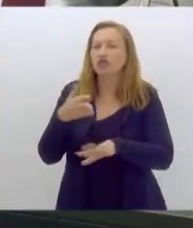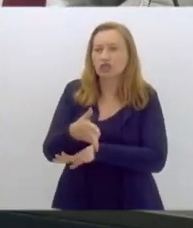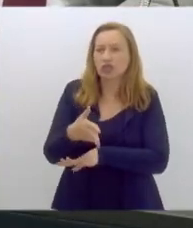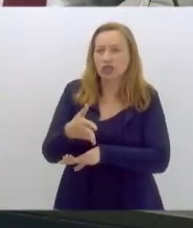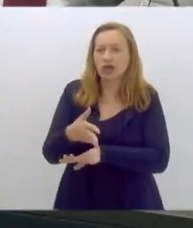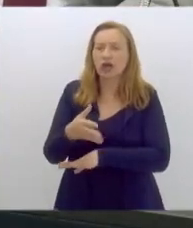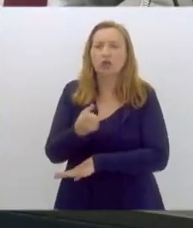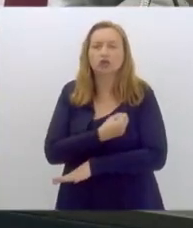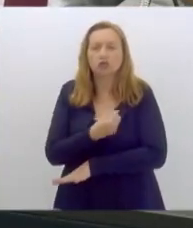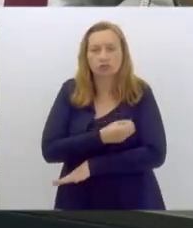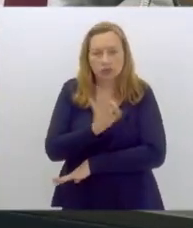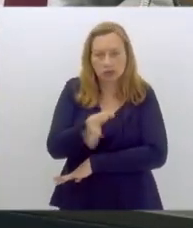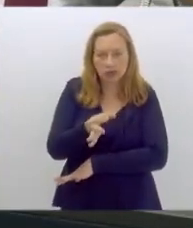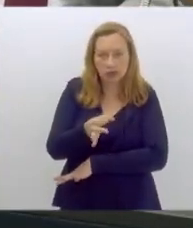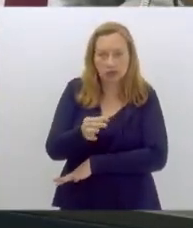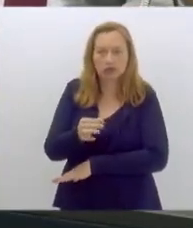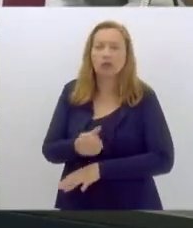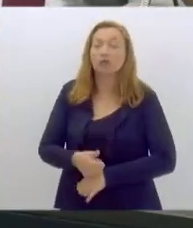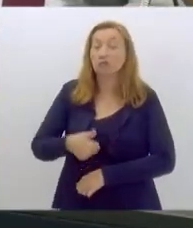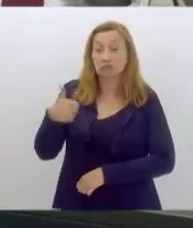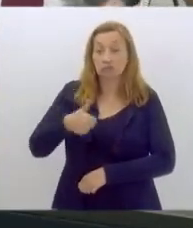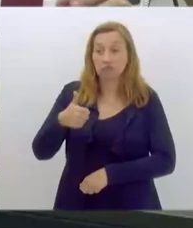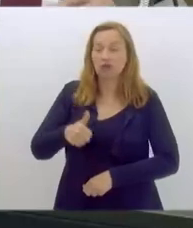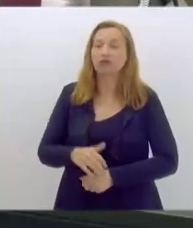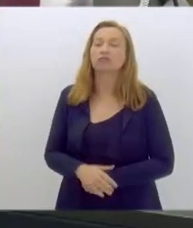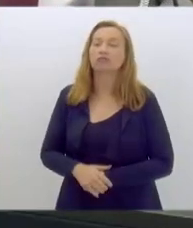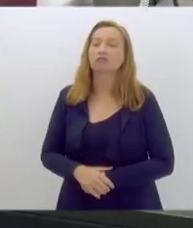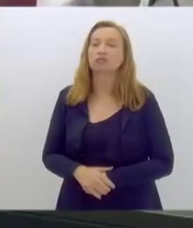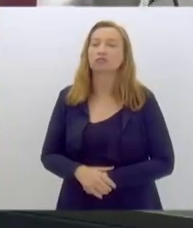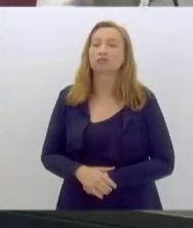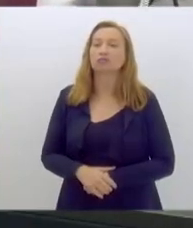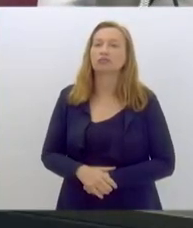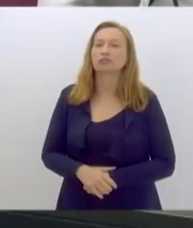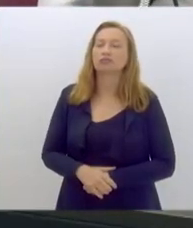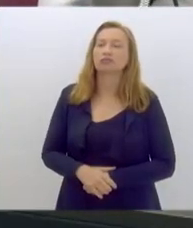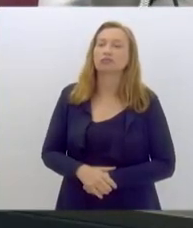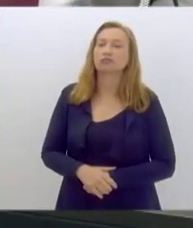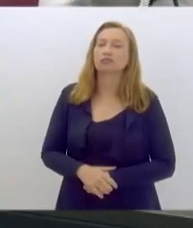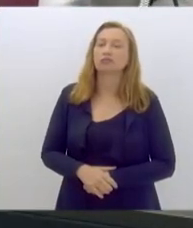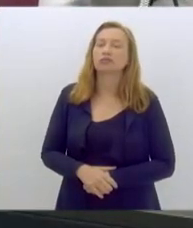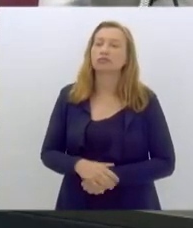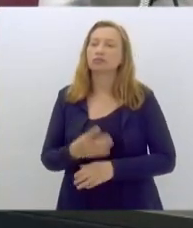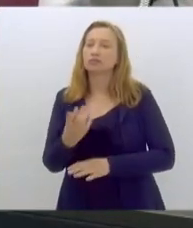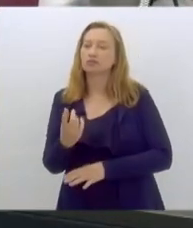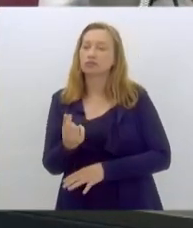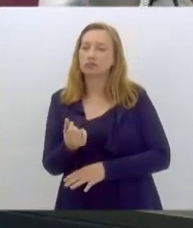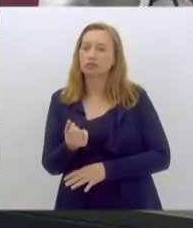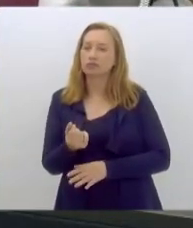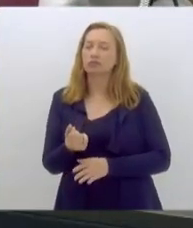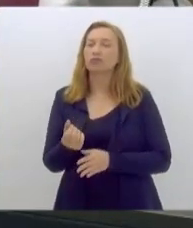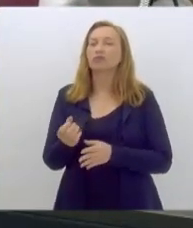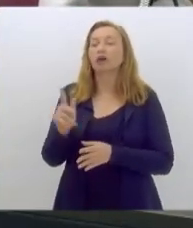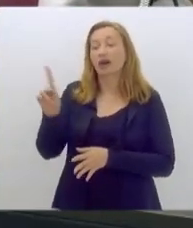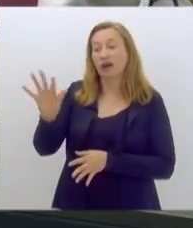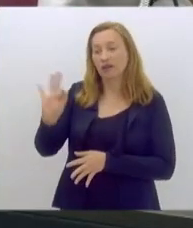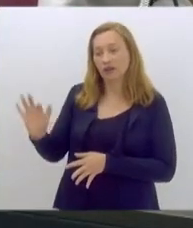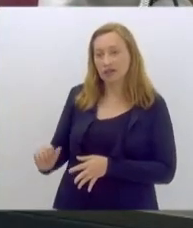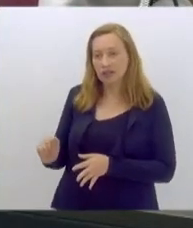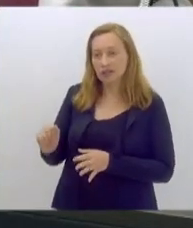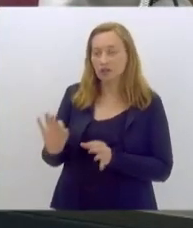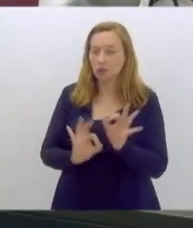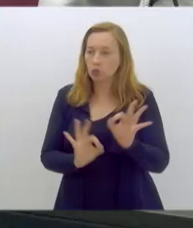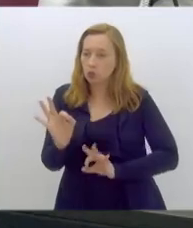aos números né primeira coisa então a gente tem a previsão da receita A Fazenda organiza todo o processo